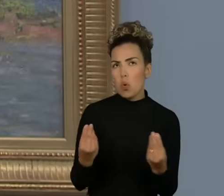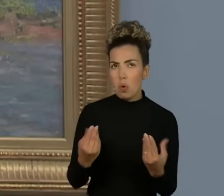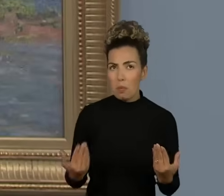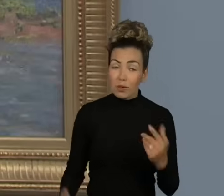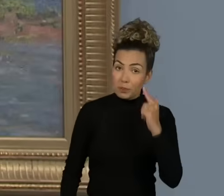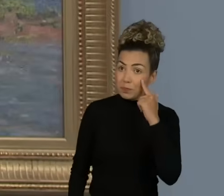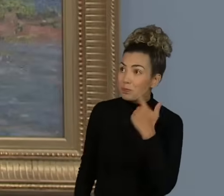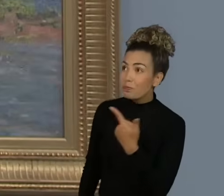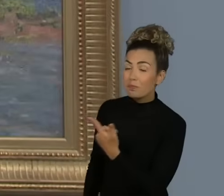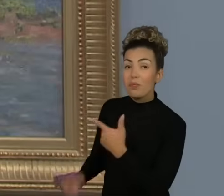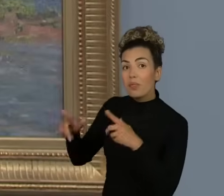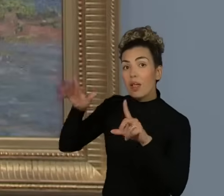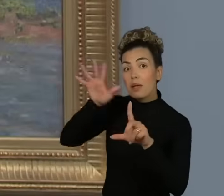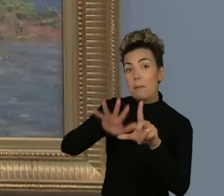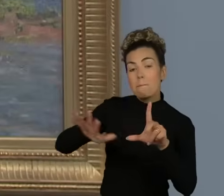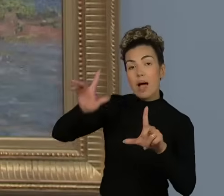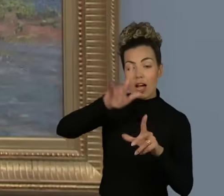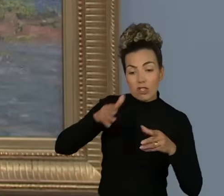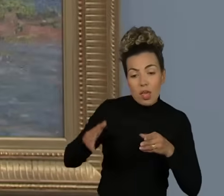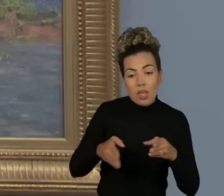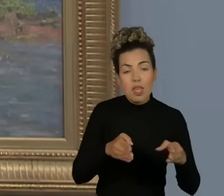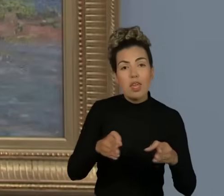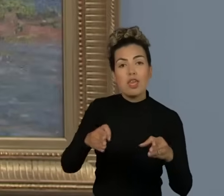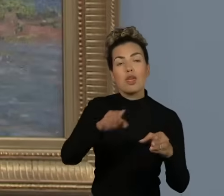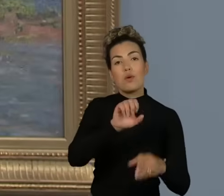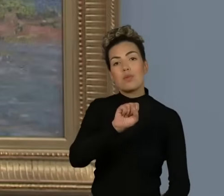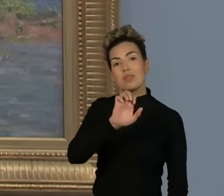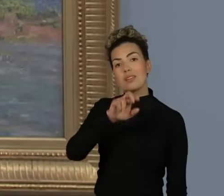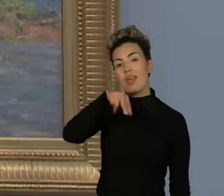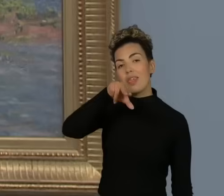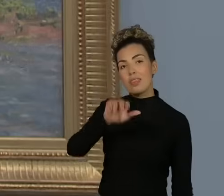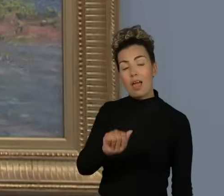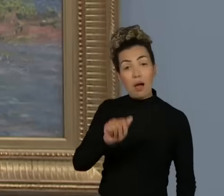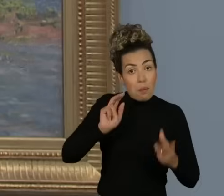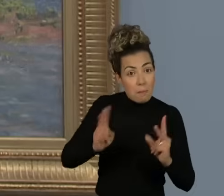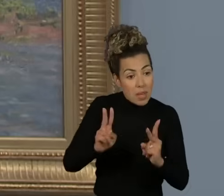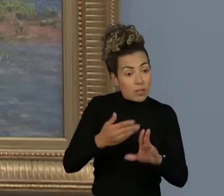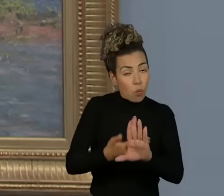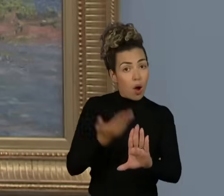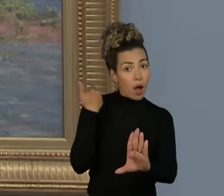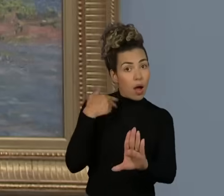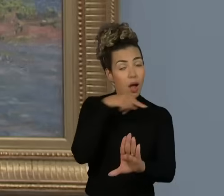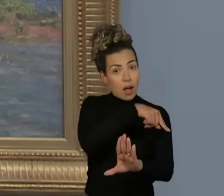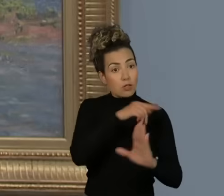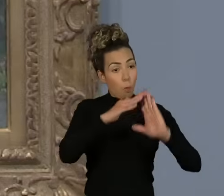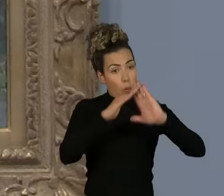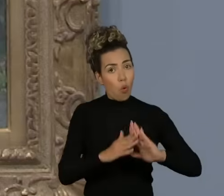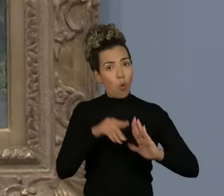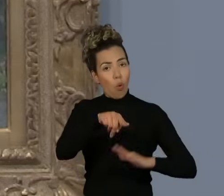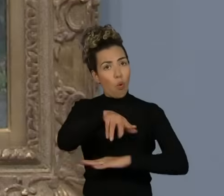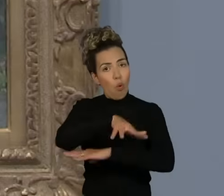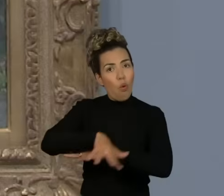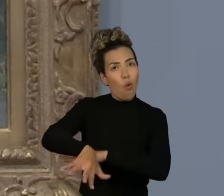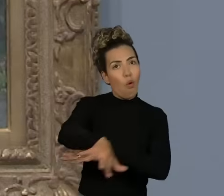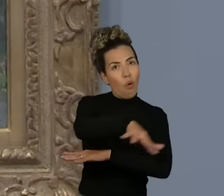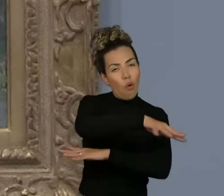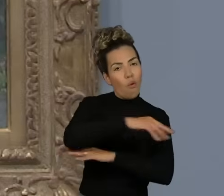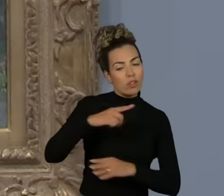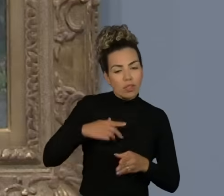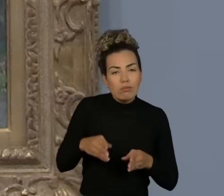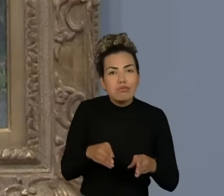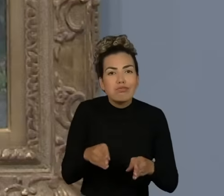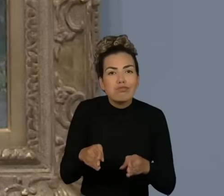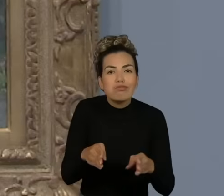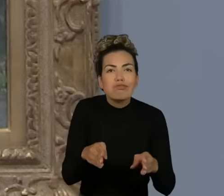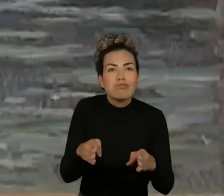Estas são imagens do rio Sena, que banha cidades onde Monet viveu a maior parte da vida. Da caminhada à